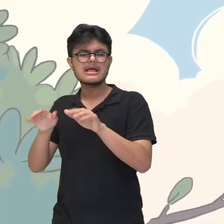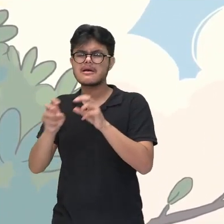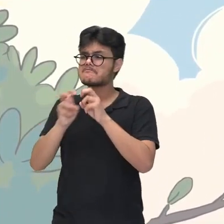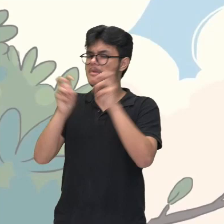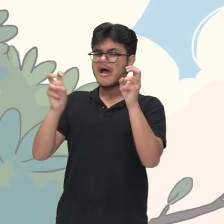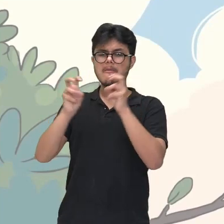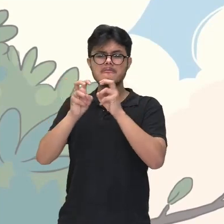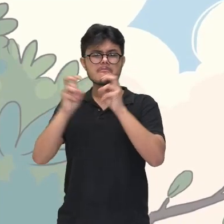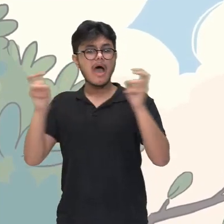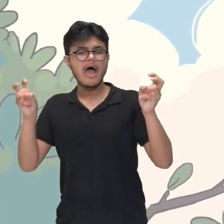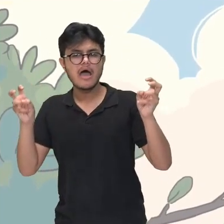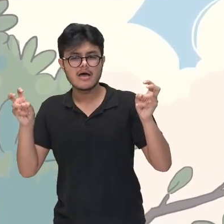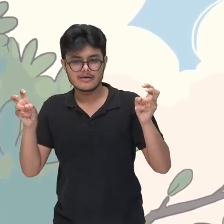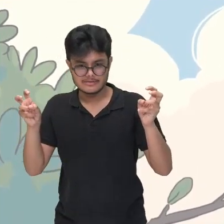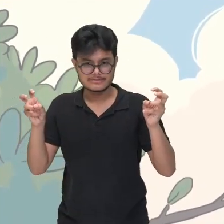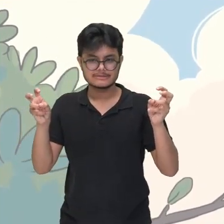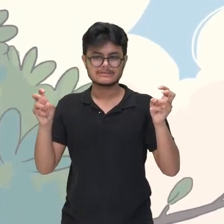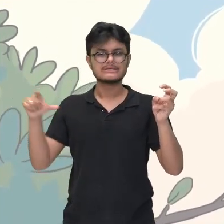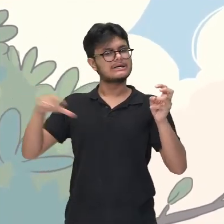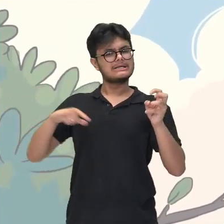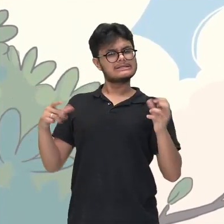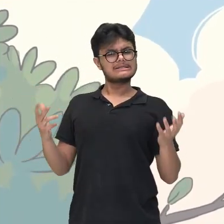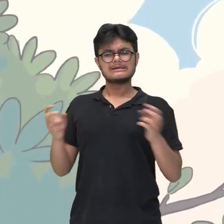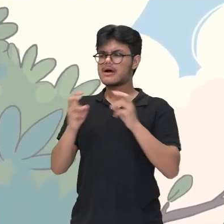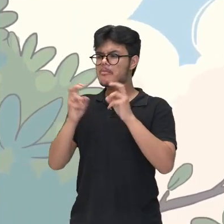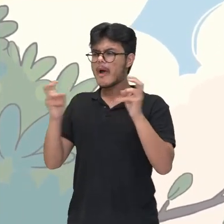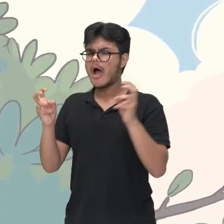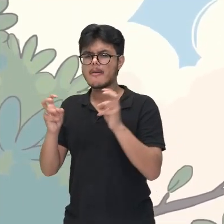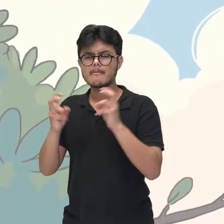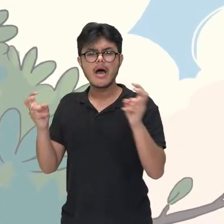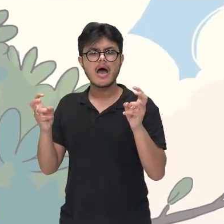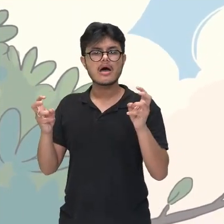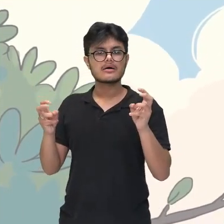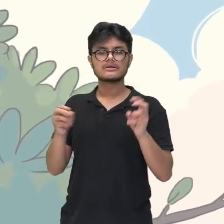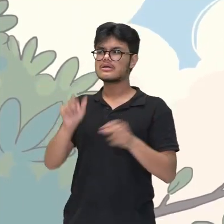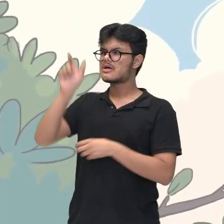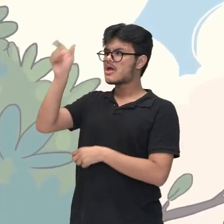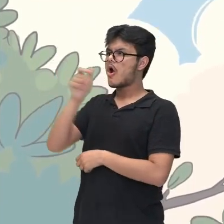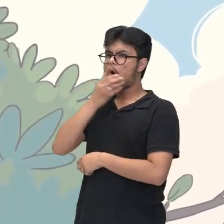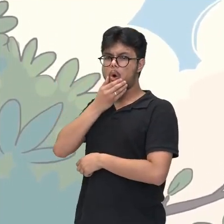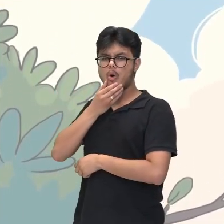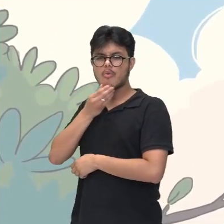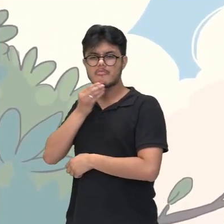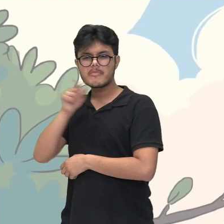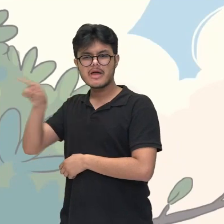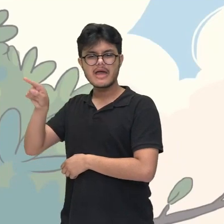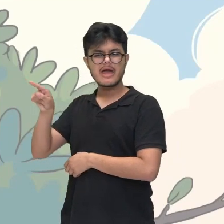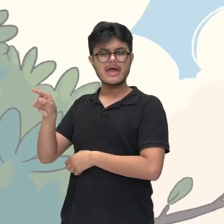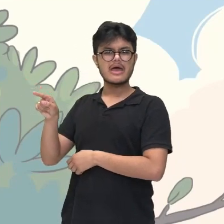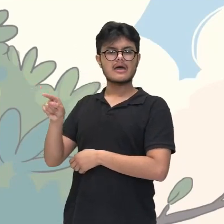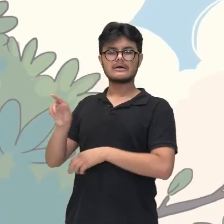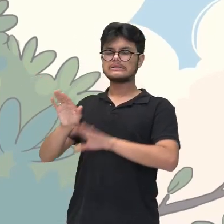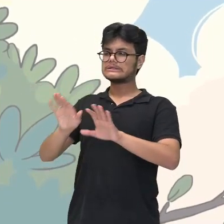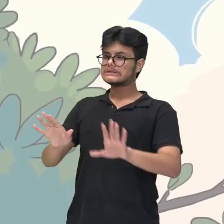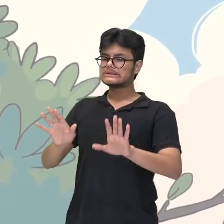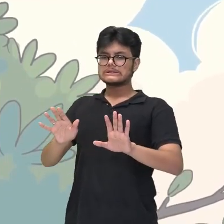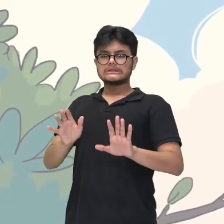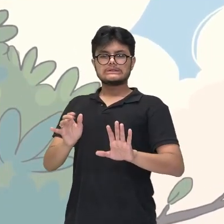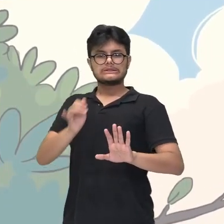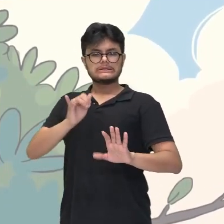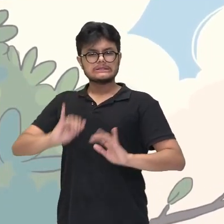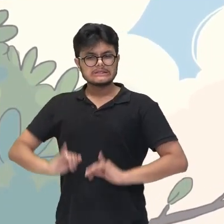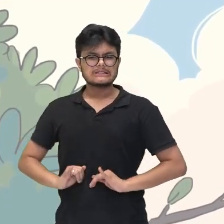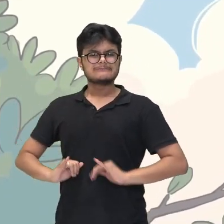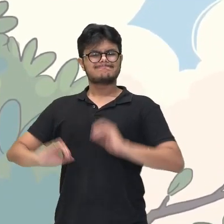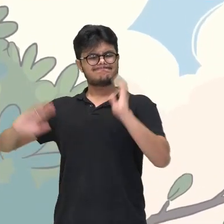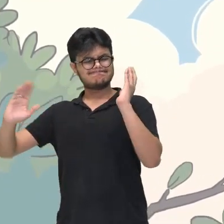assembleia, gritam protestos estridentes. Seu sátiro está surdo. Nem o lamento da madeira sob o